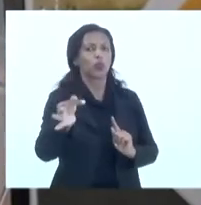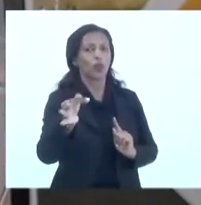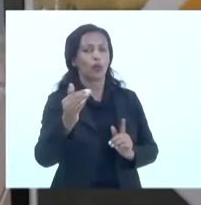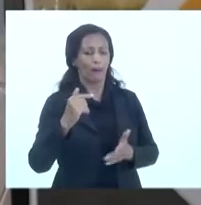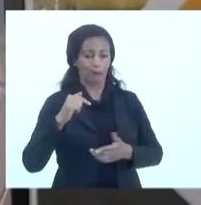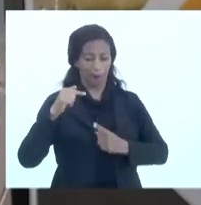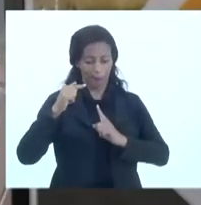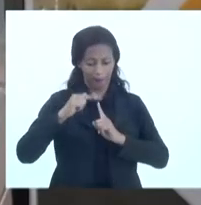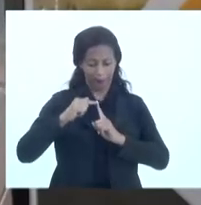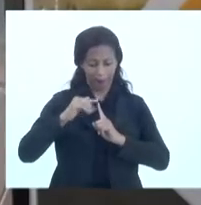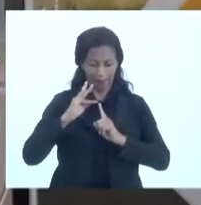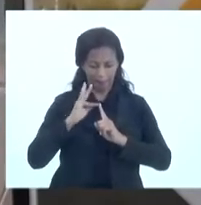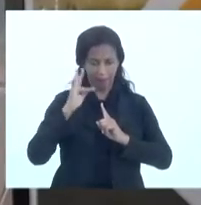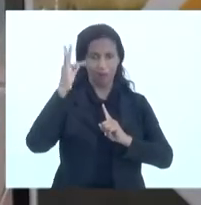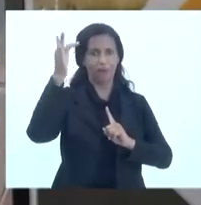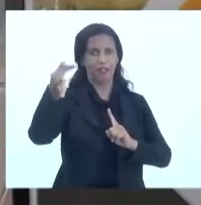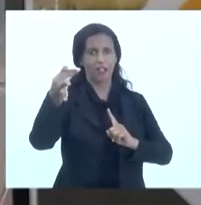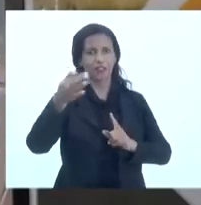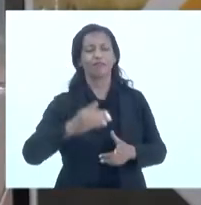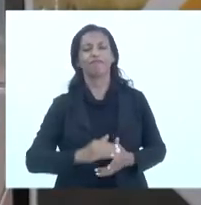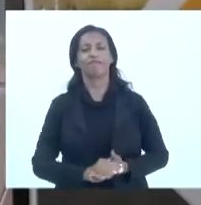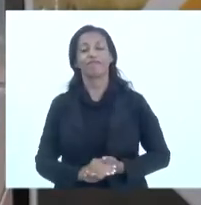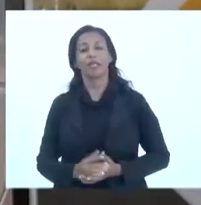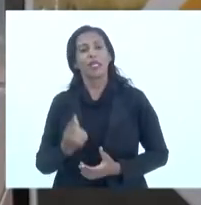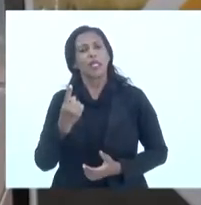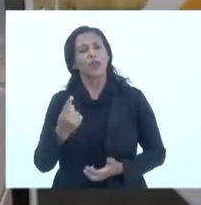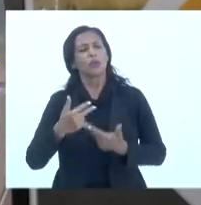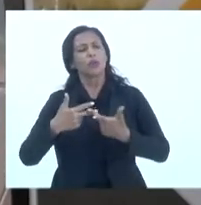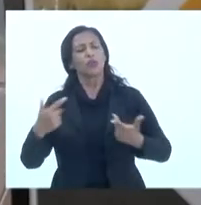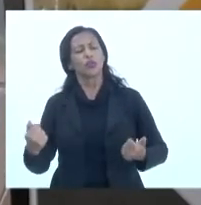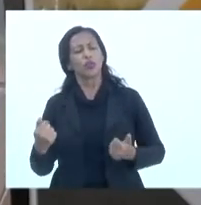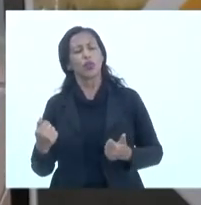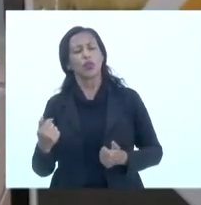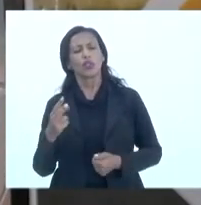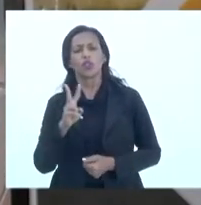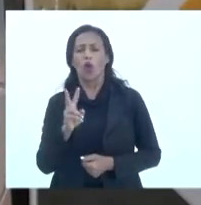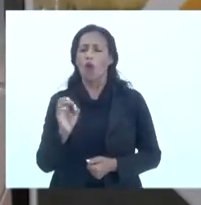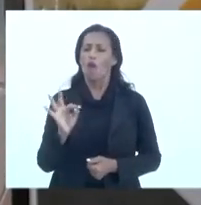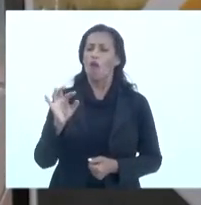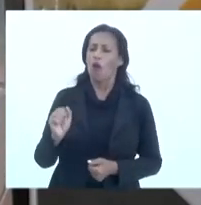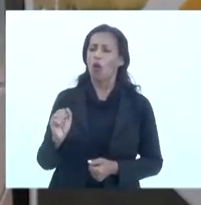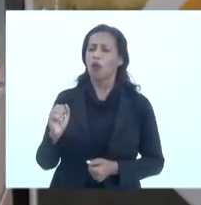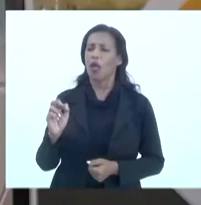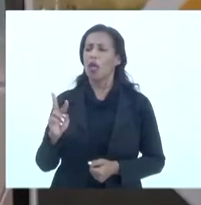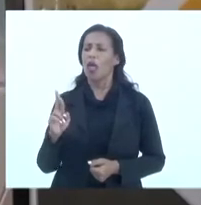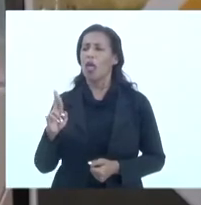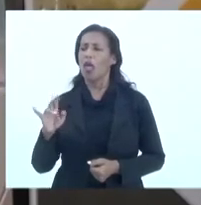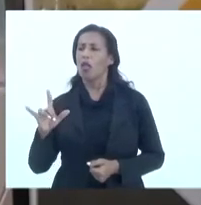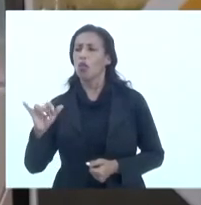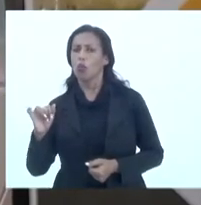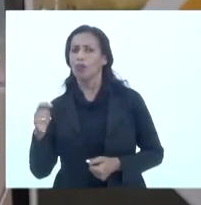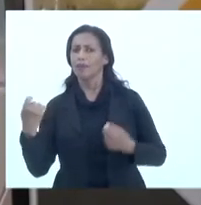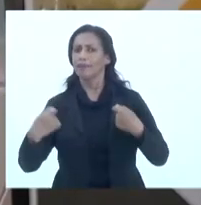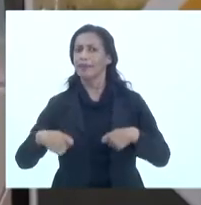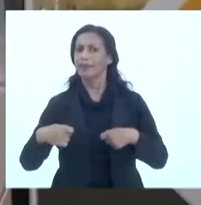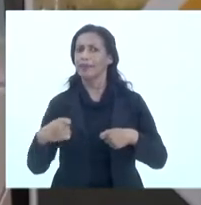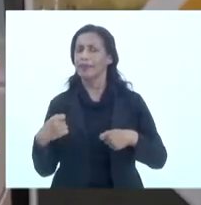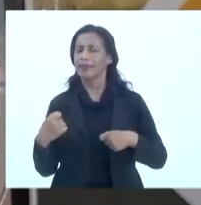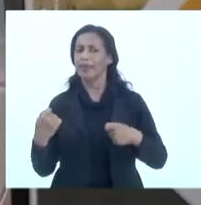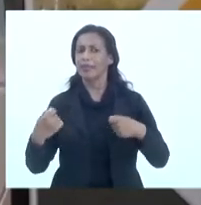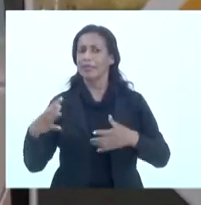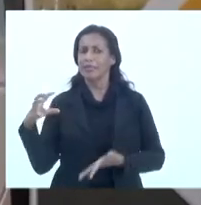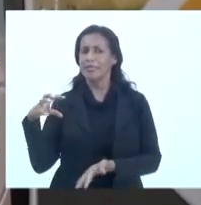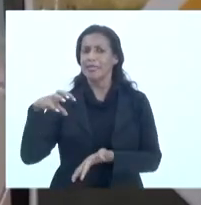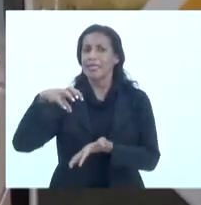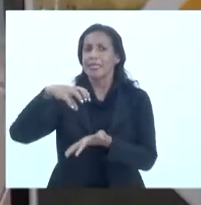frente. E uma das coisas que Volta Redonda precisa, a gente já falou isso lá ontem, é de um